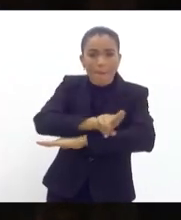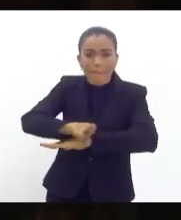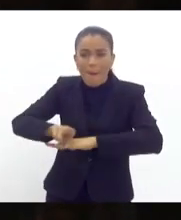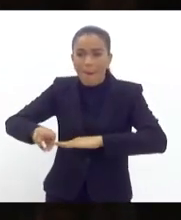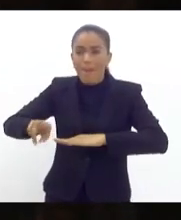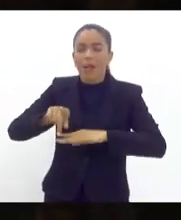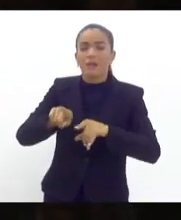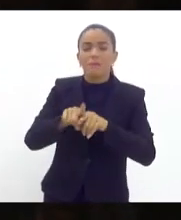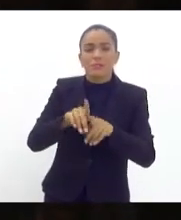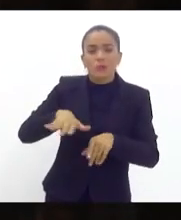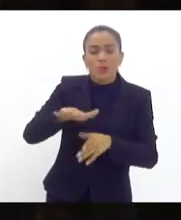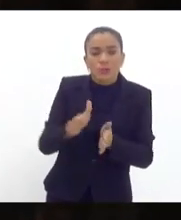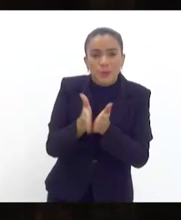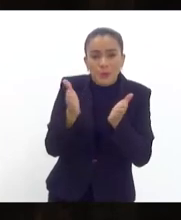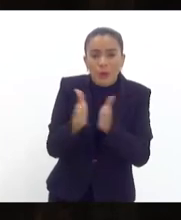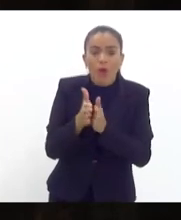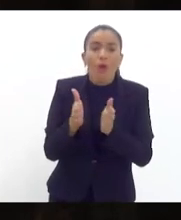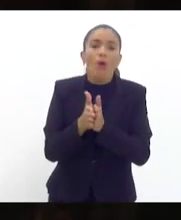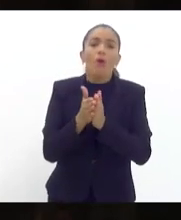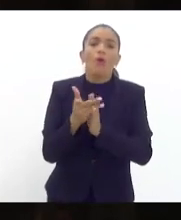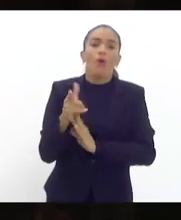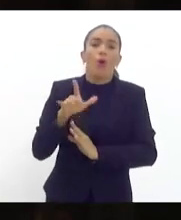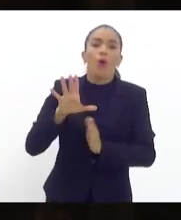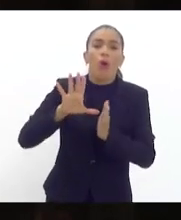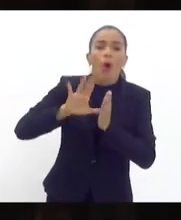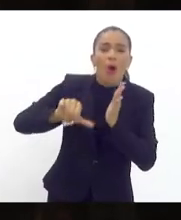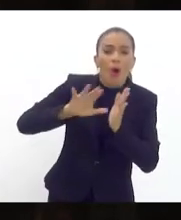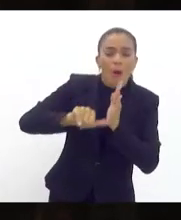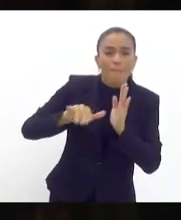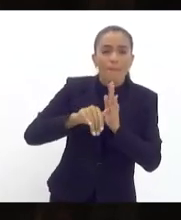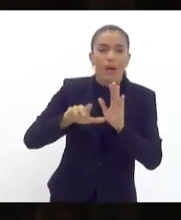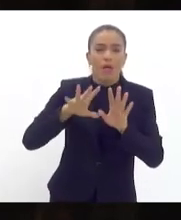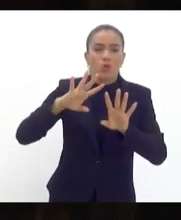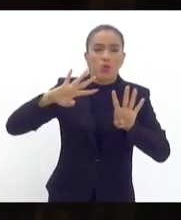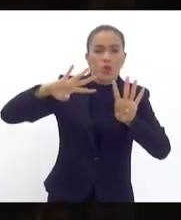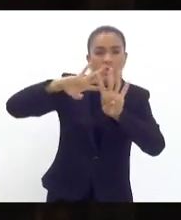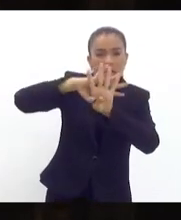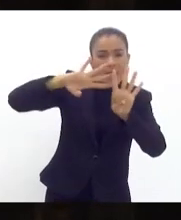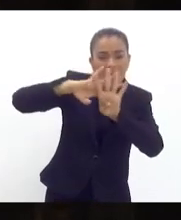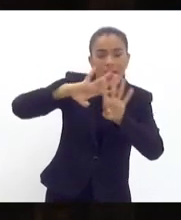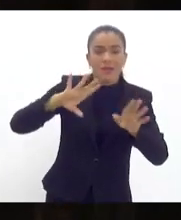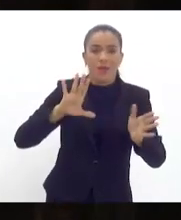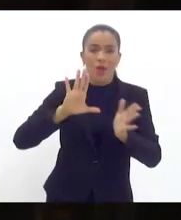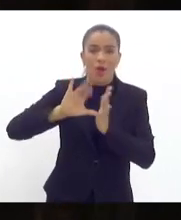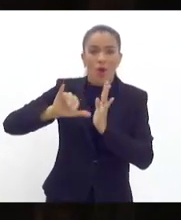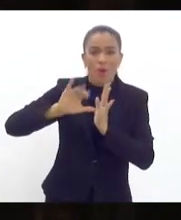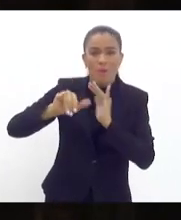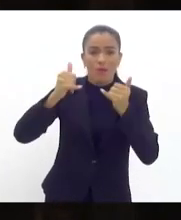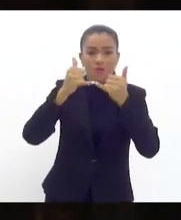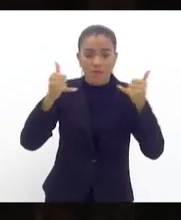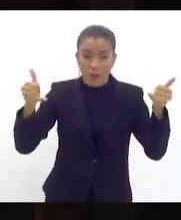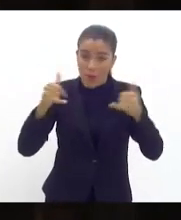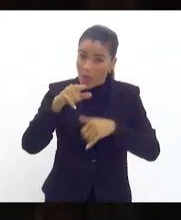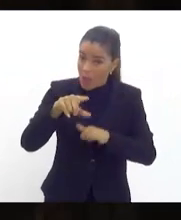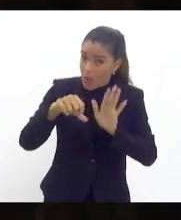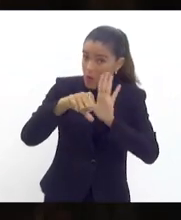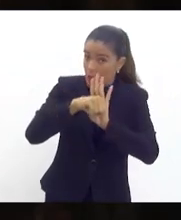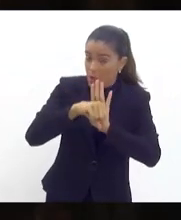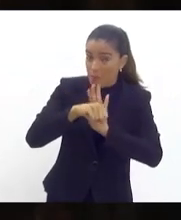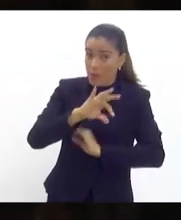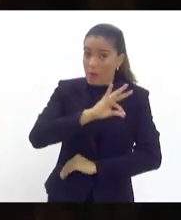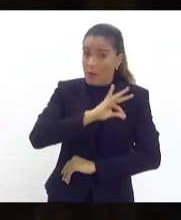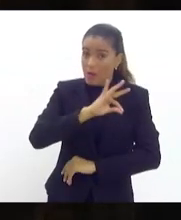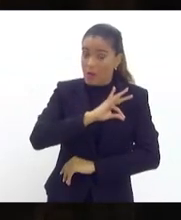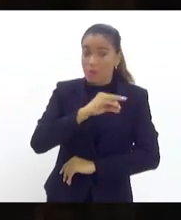condições de vulnerabilidade cometendo levando Furtos é grades isso quando embora seja um crime que a polícia